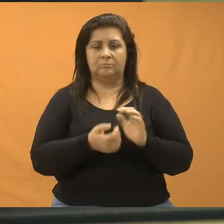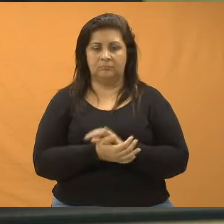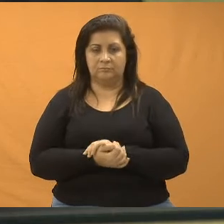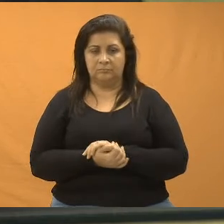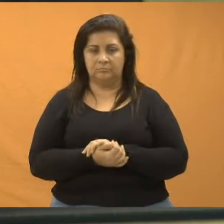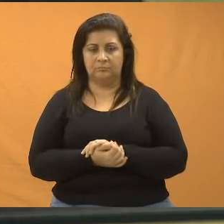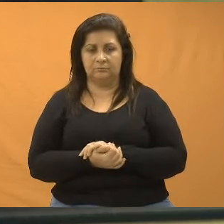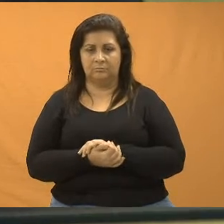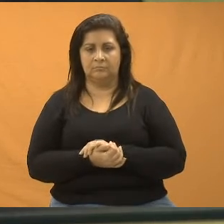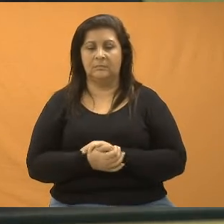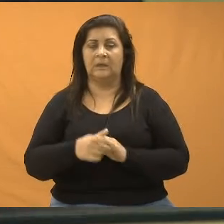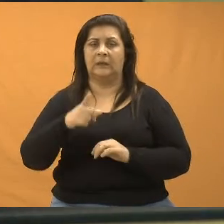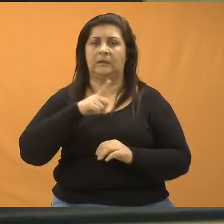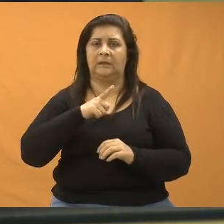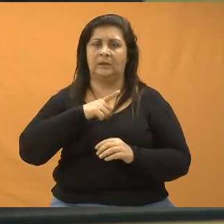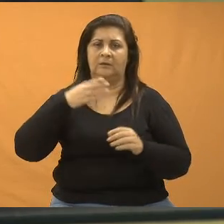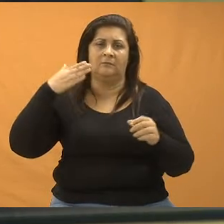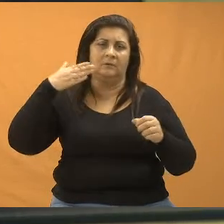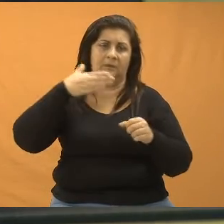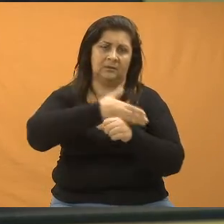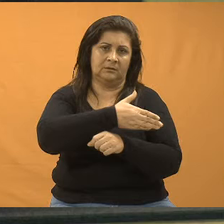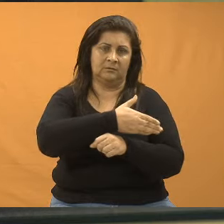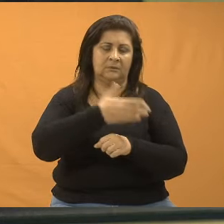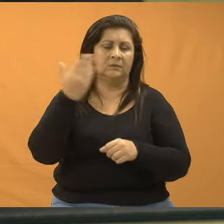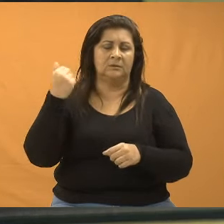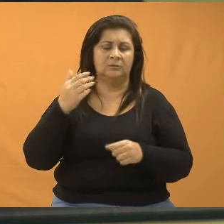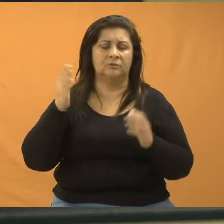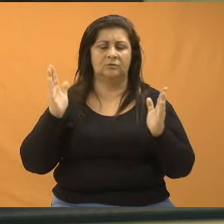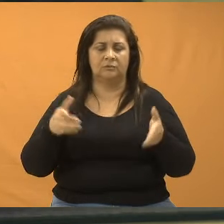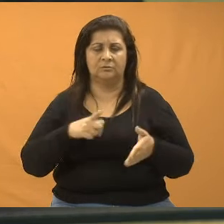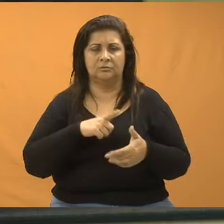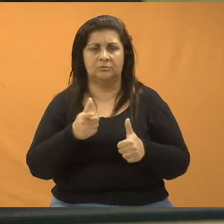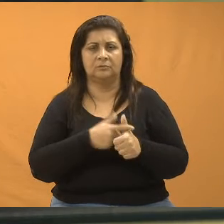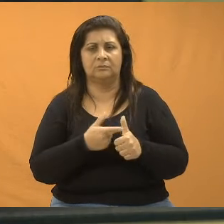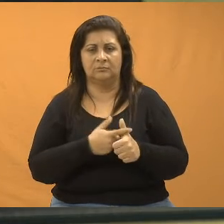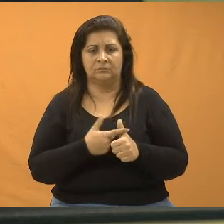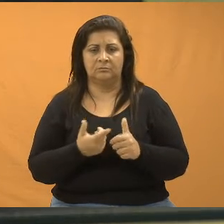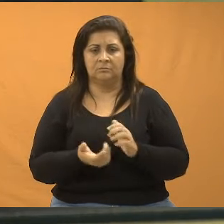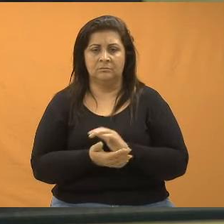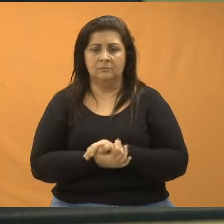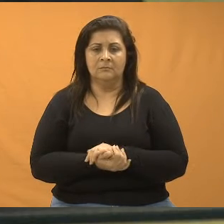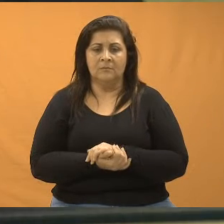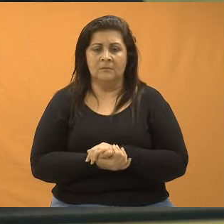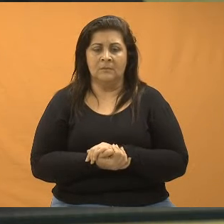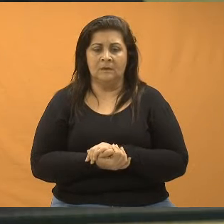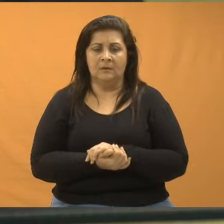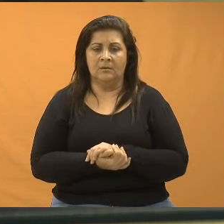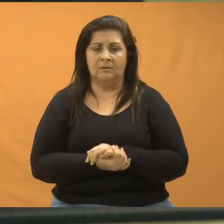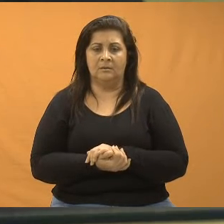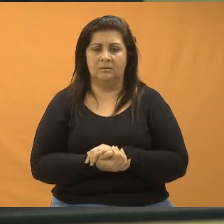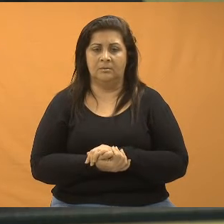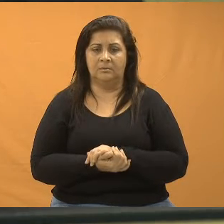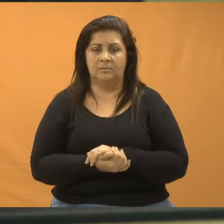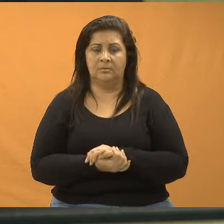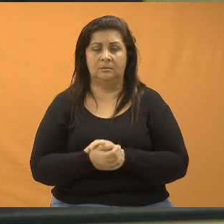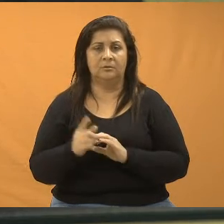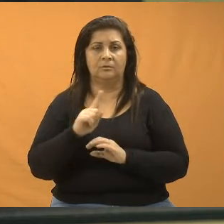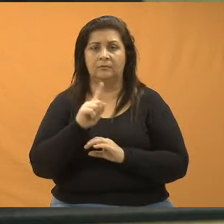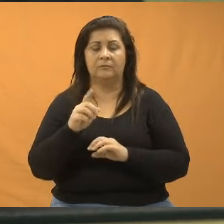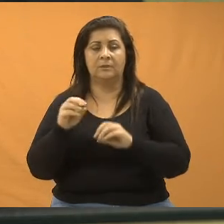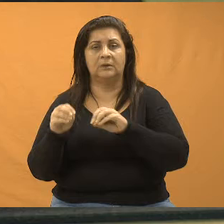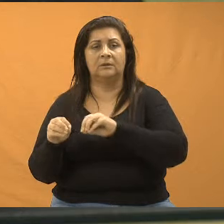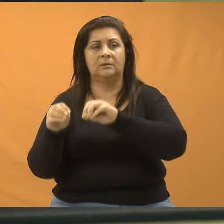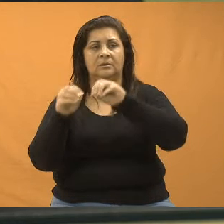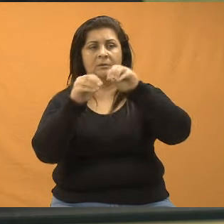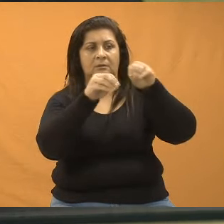Houve a intervenção, já havia uma dívida à época, mas a gente não vai devolver a Santa